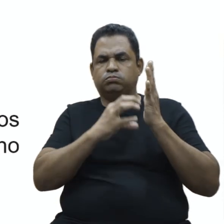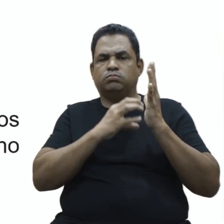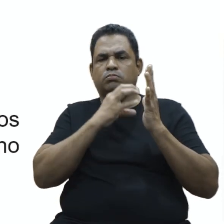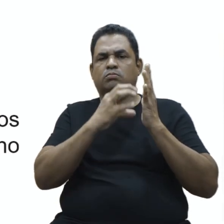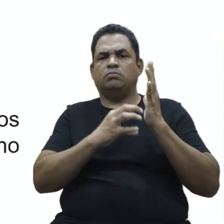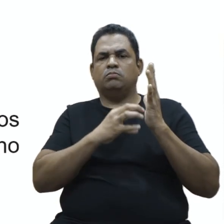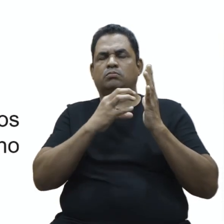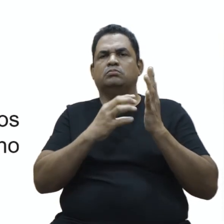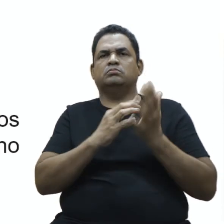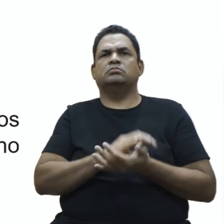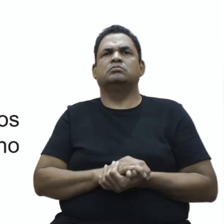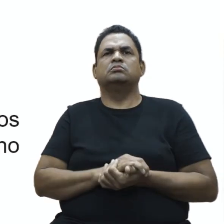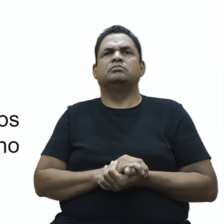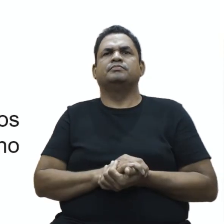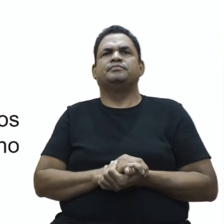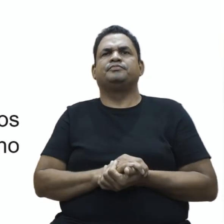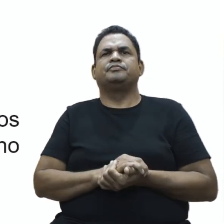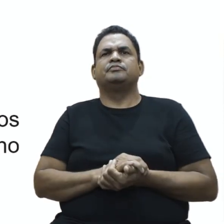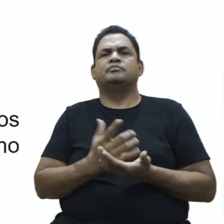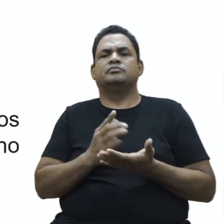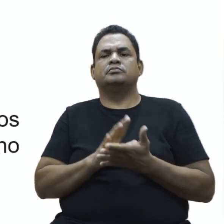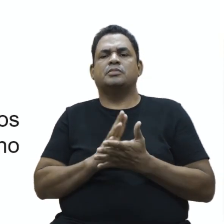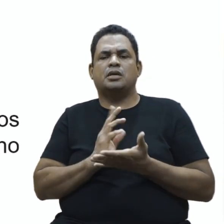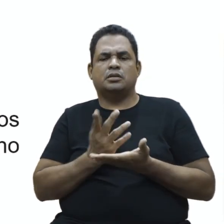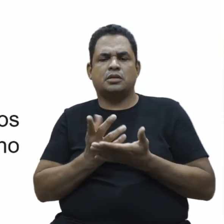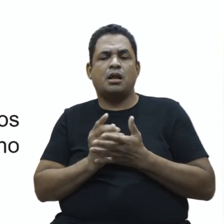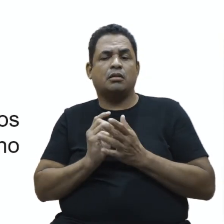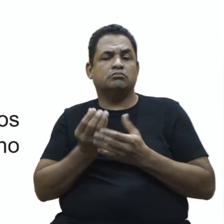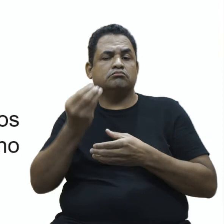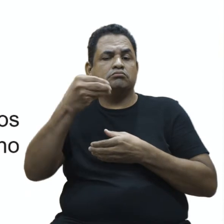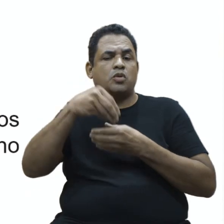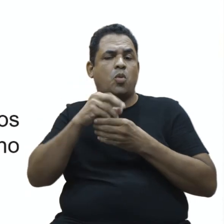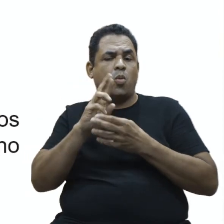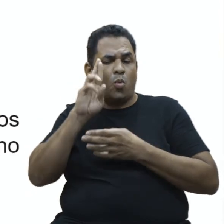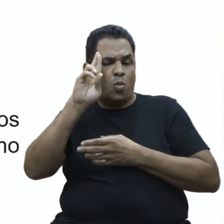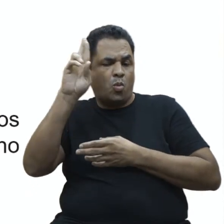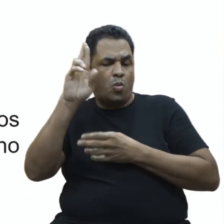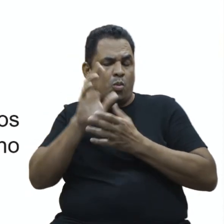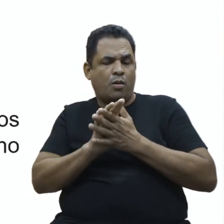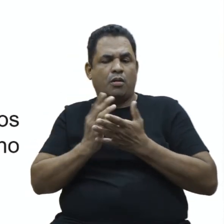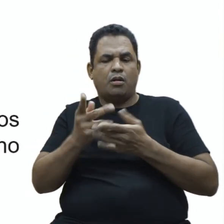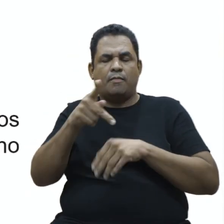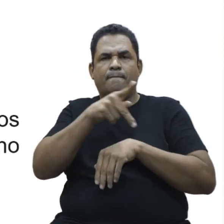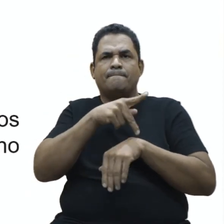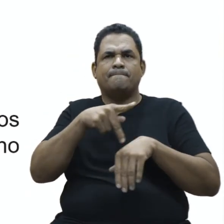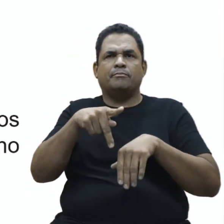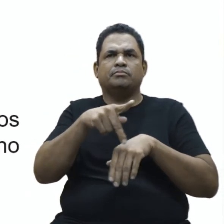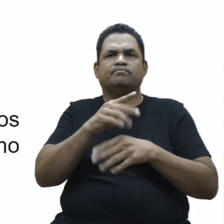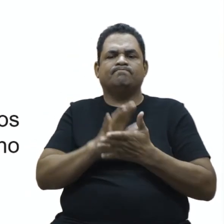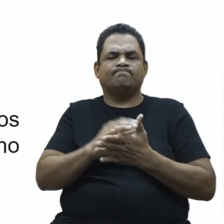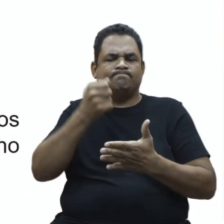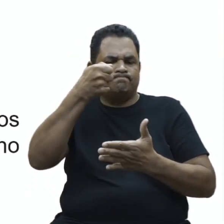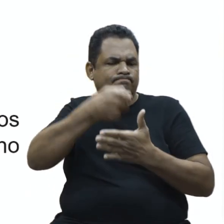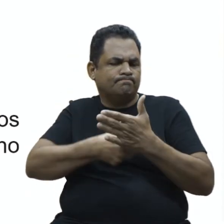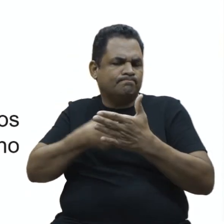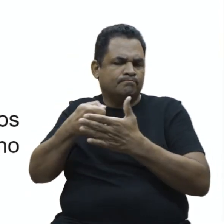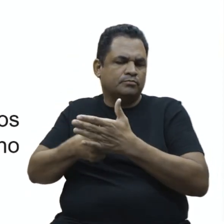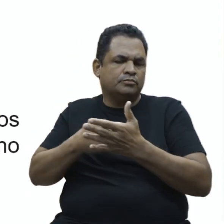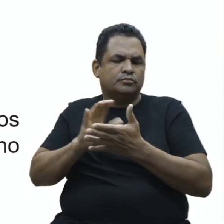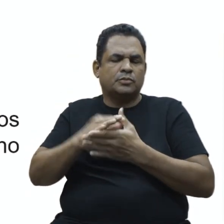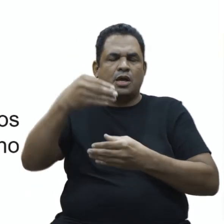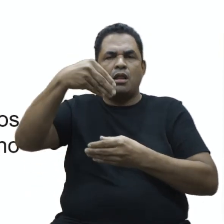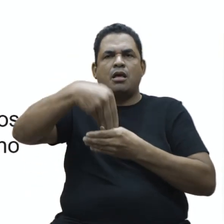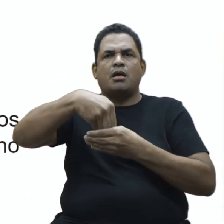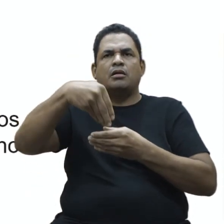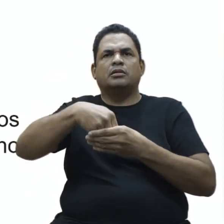um partido que rege aquele país, que vai estar disputando as eleições. Então,